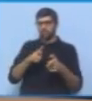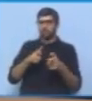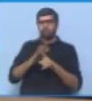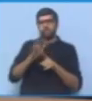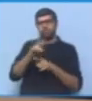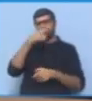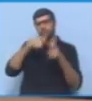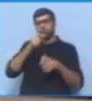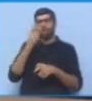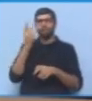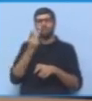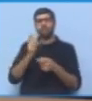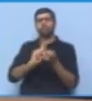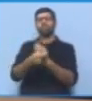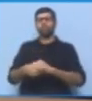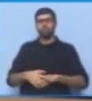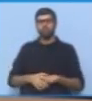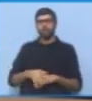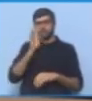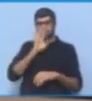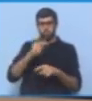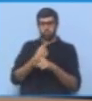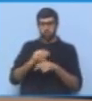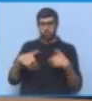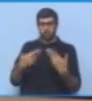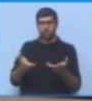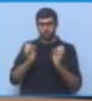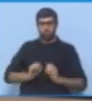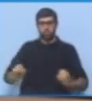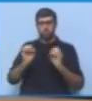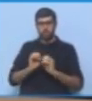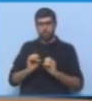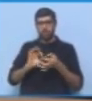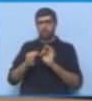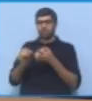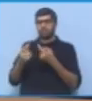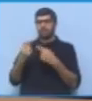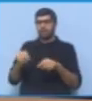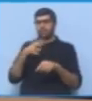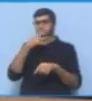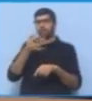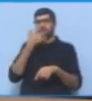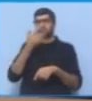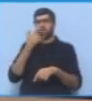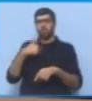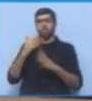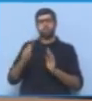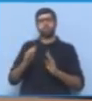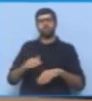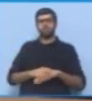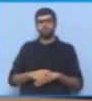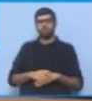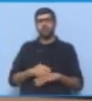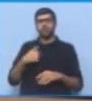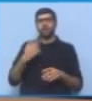dessas pessoas muda? Se não tivermos nada para dar, faz todo o sentido que se diga, é inútil. Eu não preciso. E, de facto, em